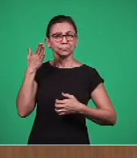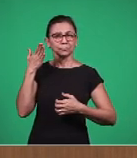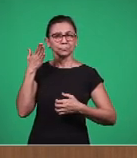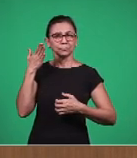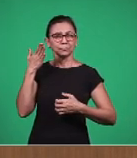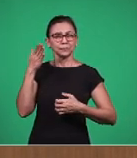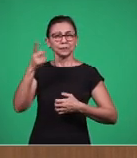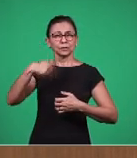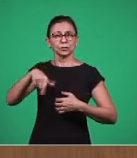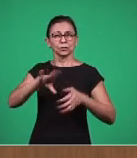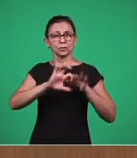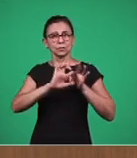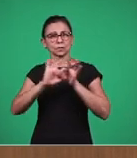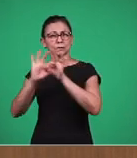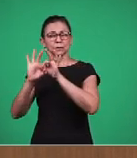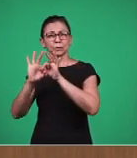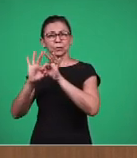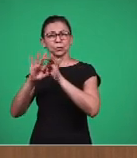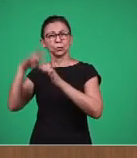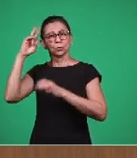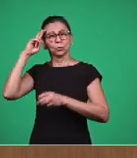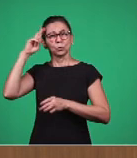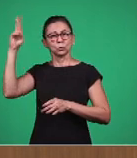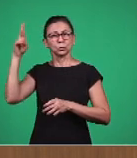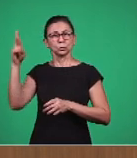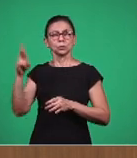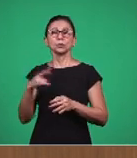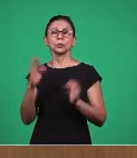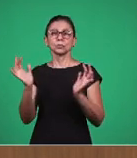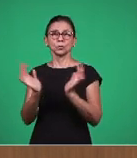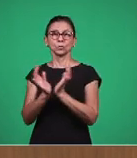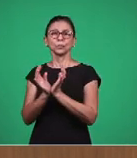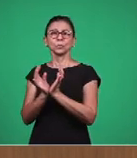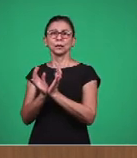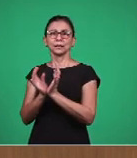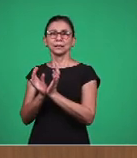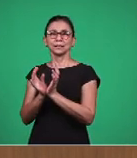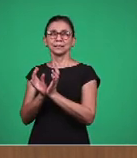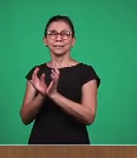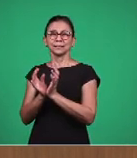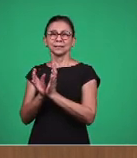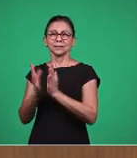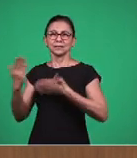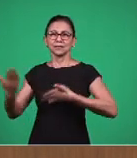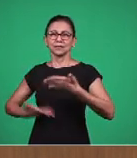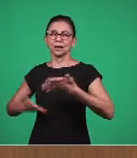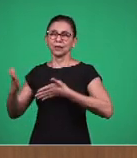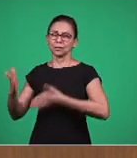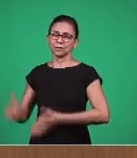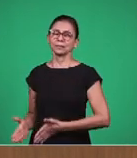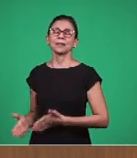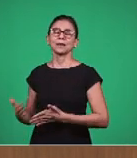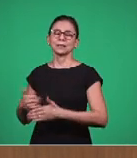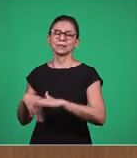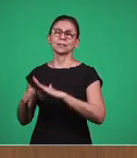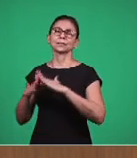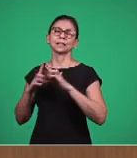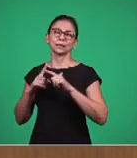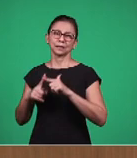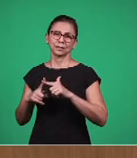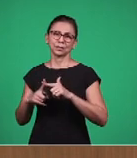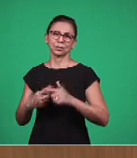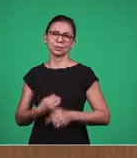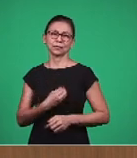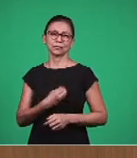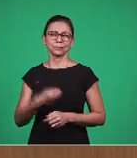Ele está na luz, e nós somos um corpo, uma igreja. E Ele vai arrebatar essa igreja, esse corpo que vive nessa revelação, nessa luz que